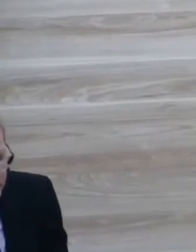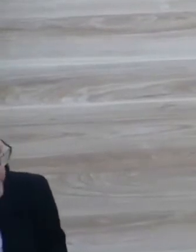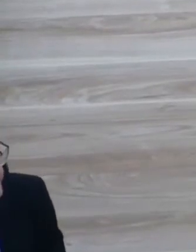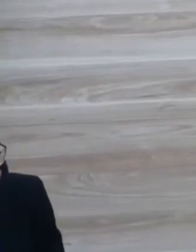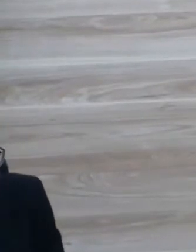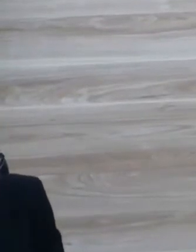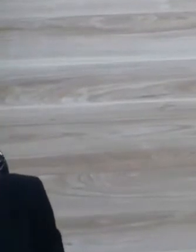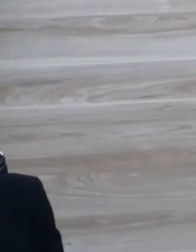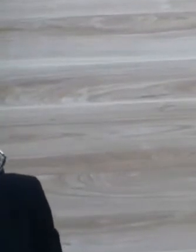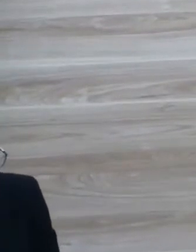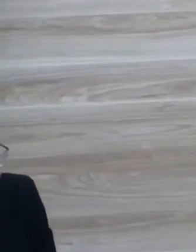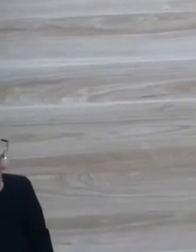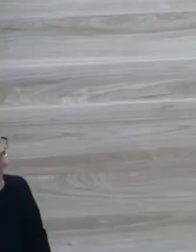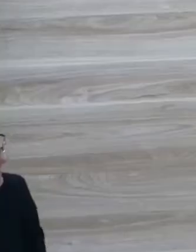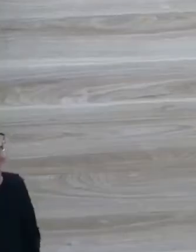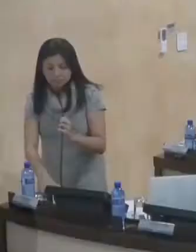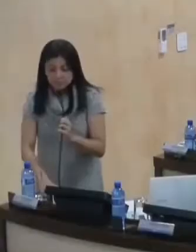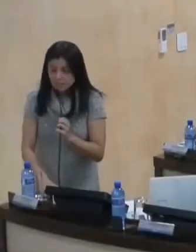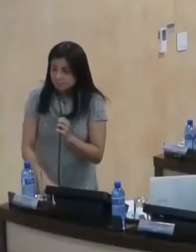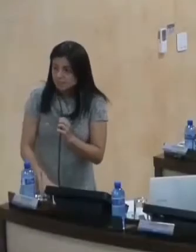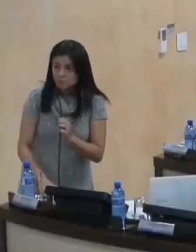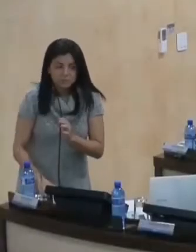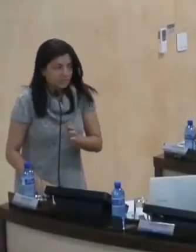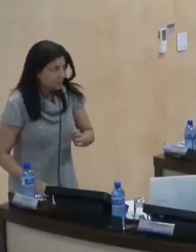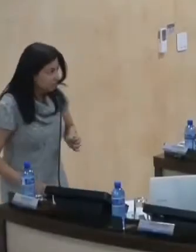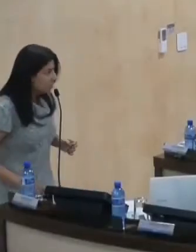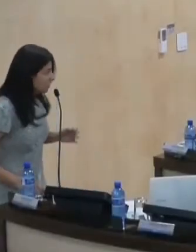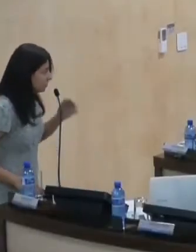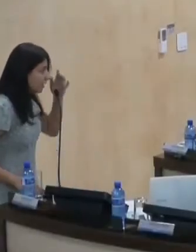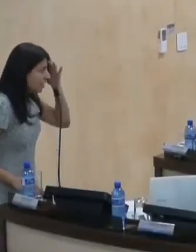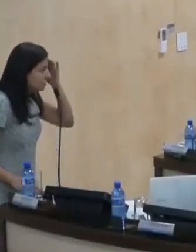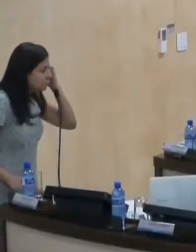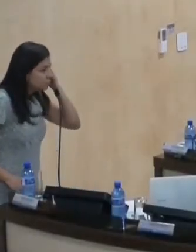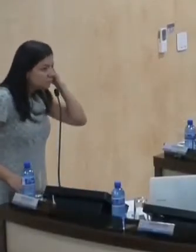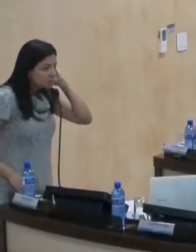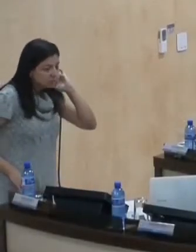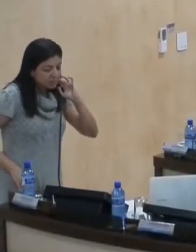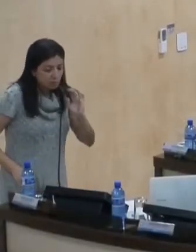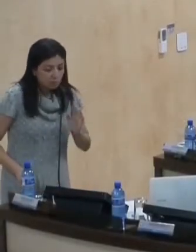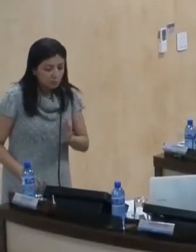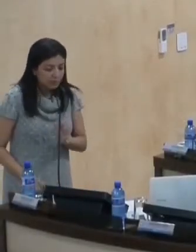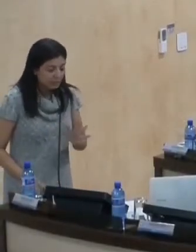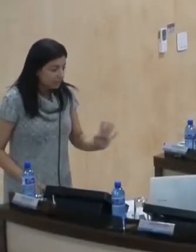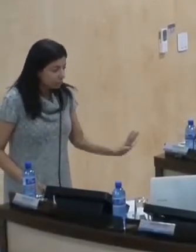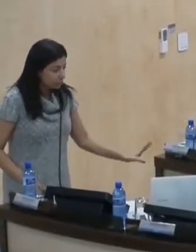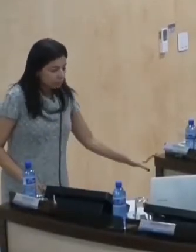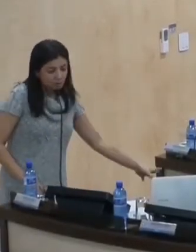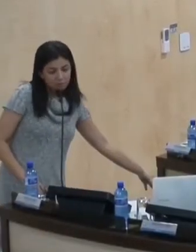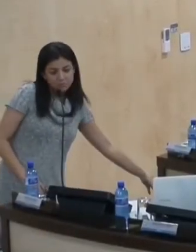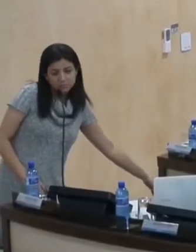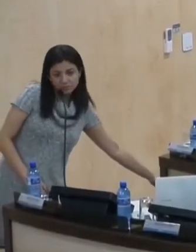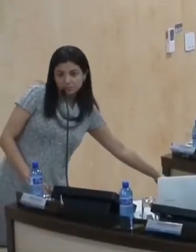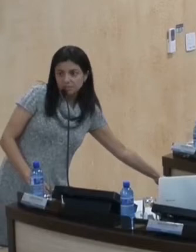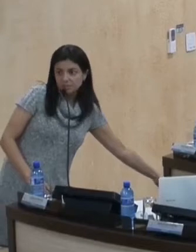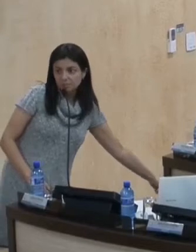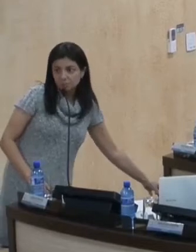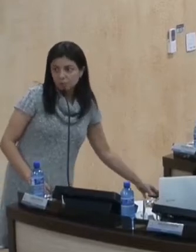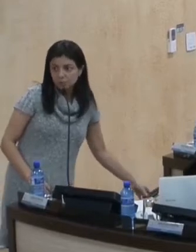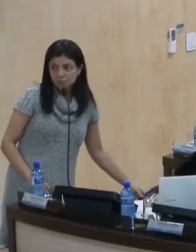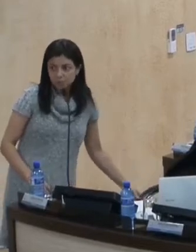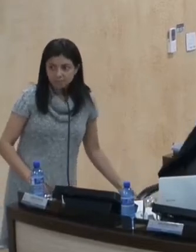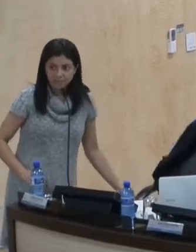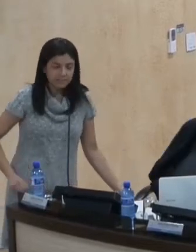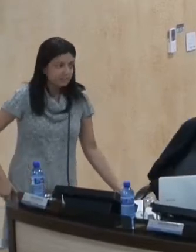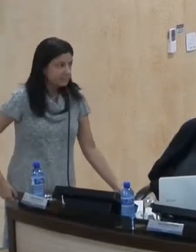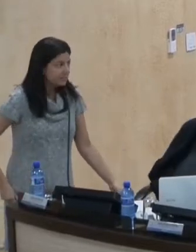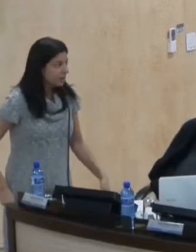ordem, vereadora Carolina Ponte. Excelentíssimo presidente, nobres pares, público que nos acompanha. Eu só me senti um